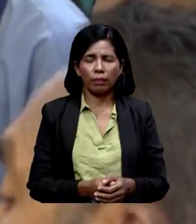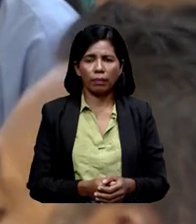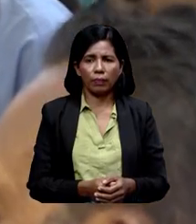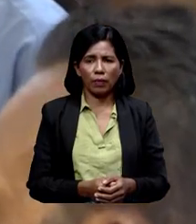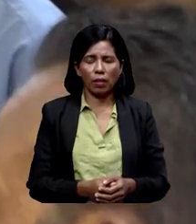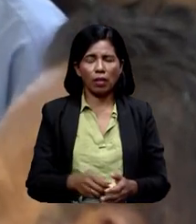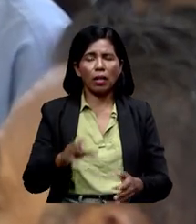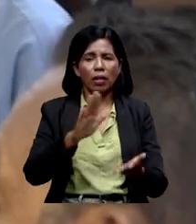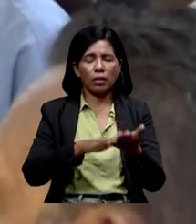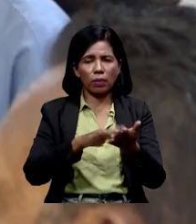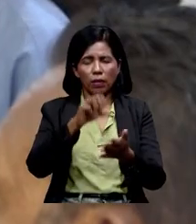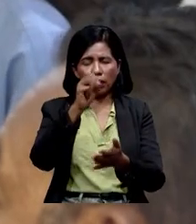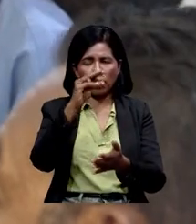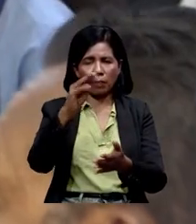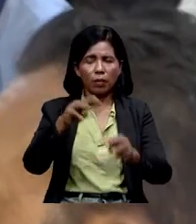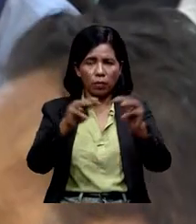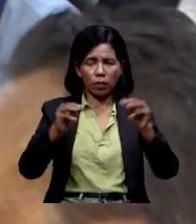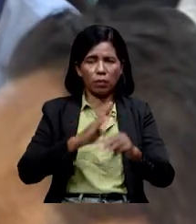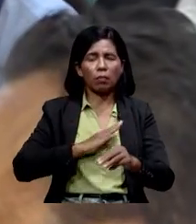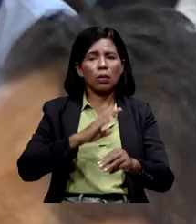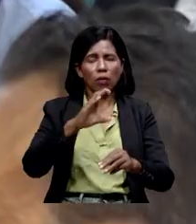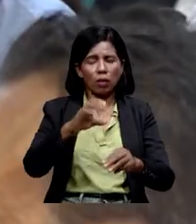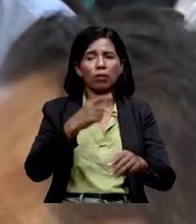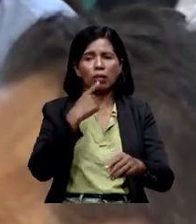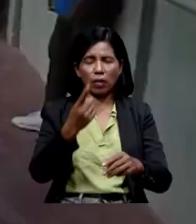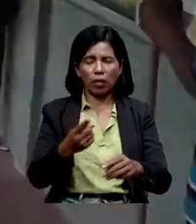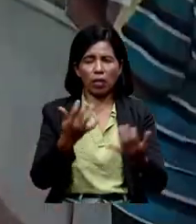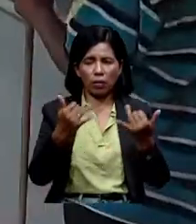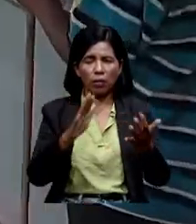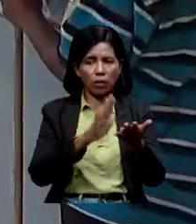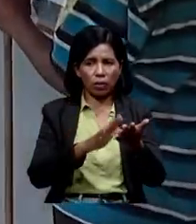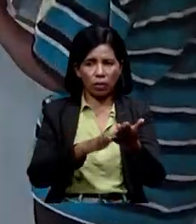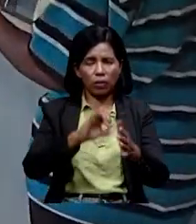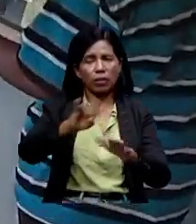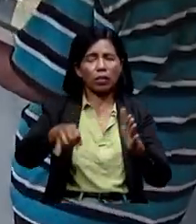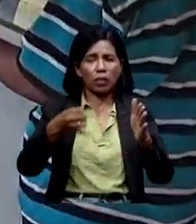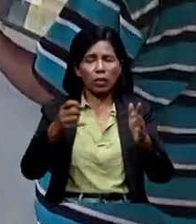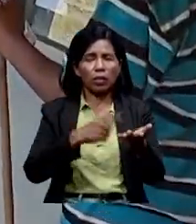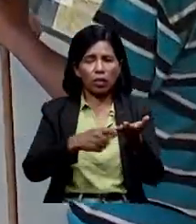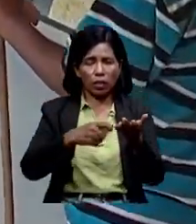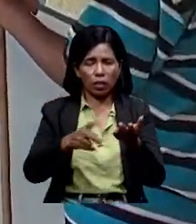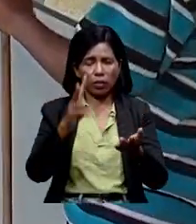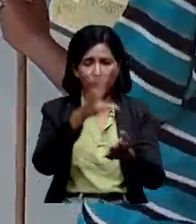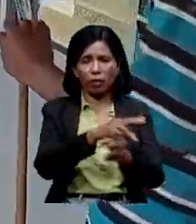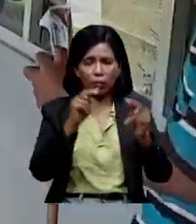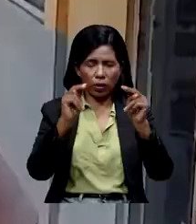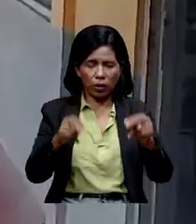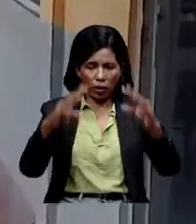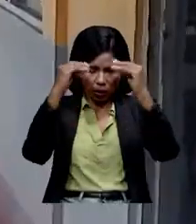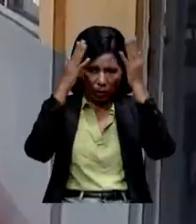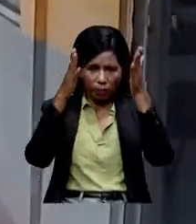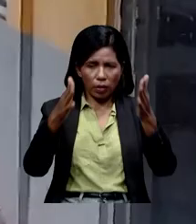Superintendente Secundário Geral de Educação Município Bocau Hatetin, da Daune Escola Secundária Geral no Técnico Vocacional, precisa tam